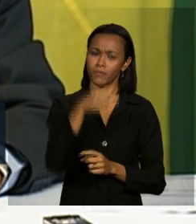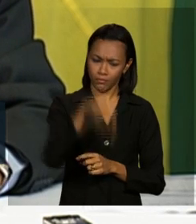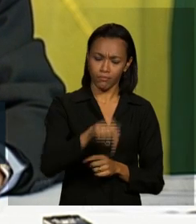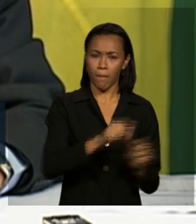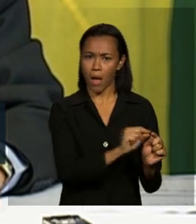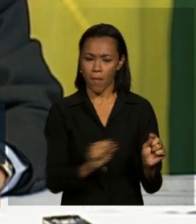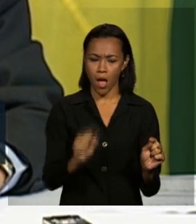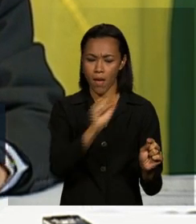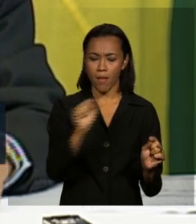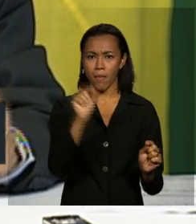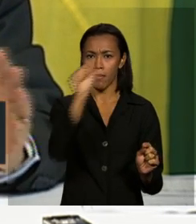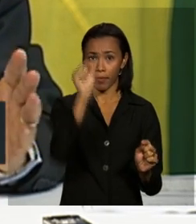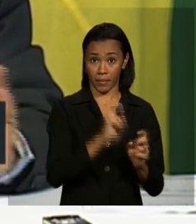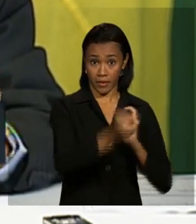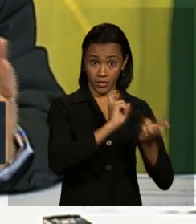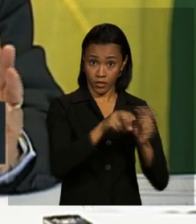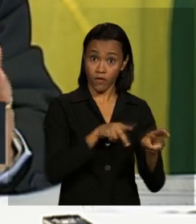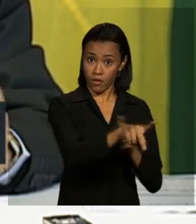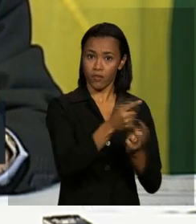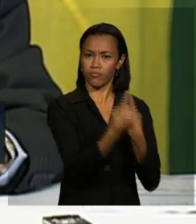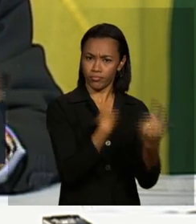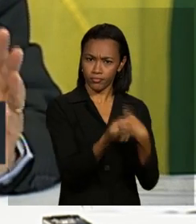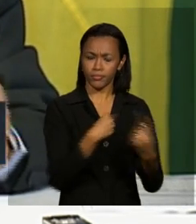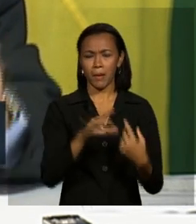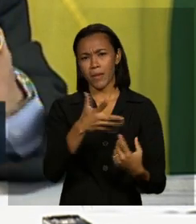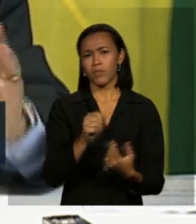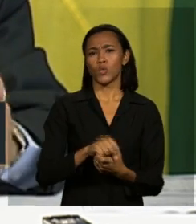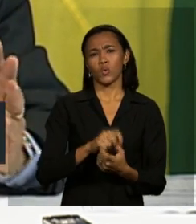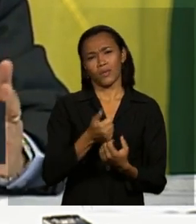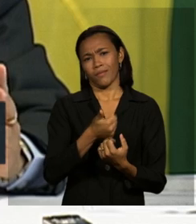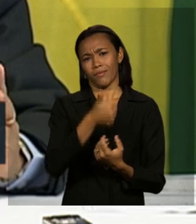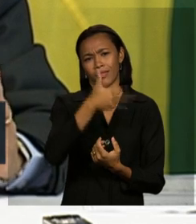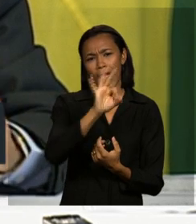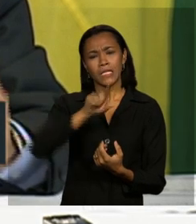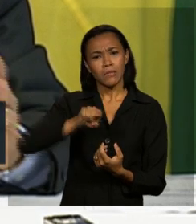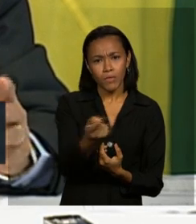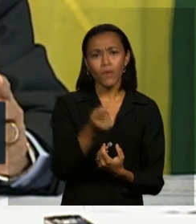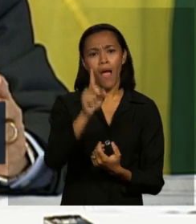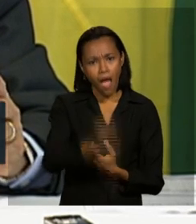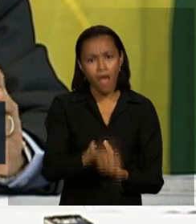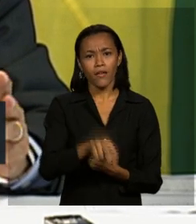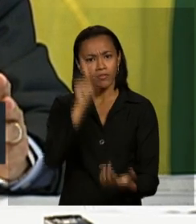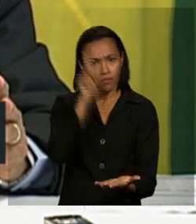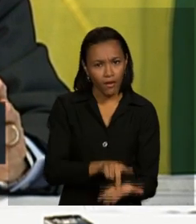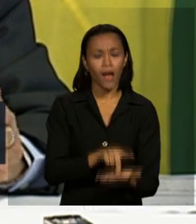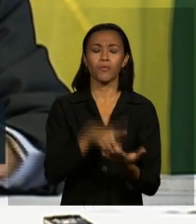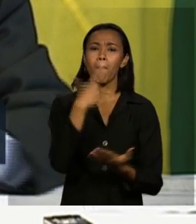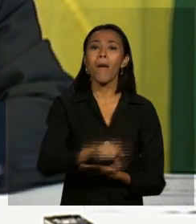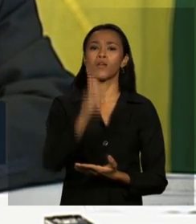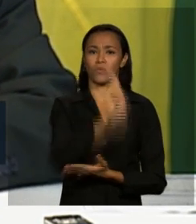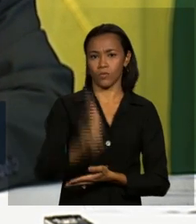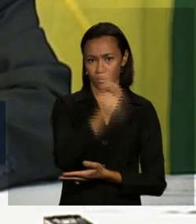país dos quais praticamente cerca de 1/33 10.000 Km são efetivamente mais